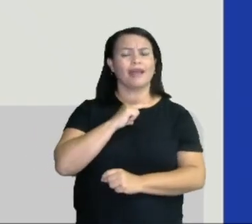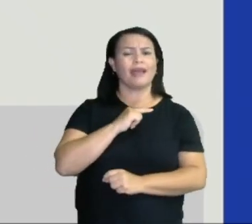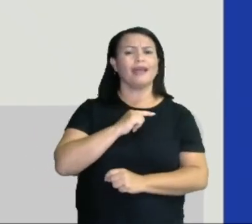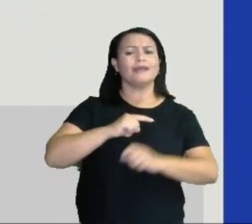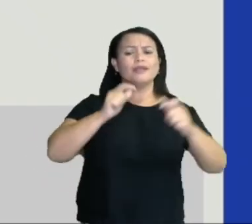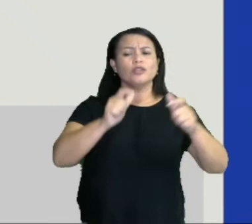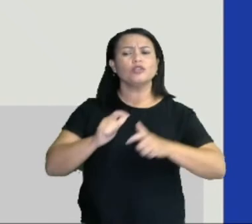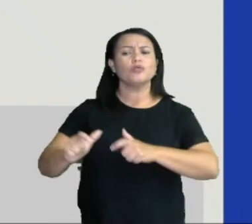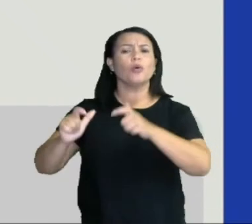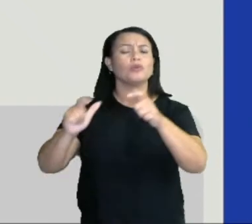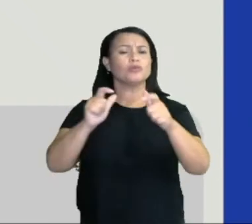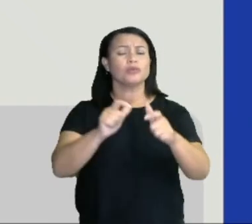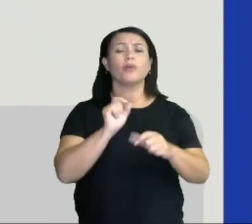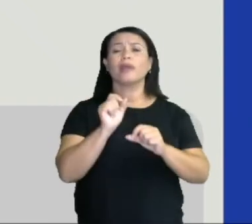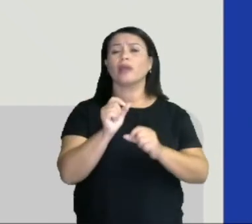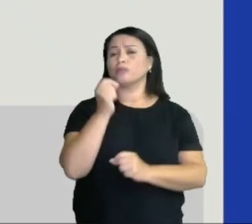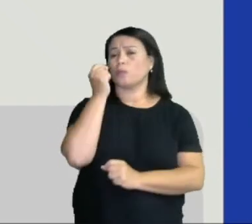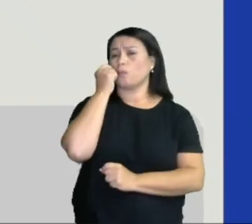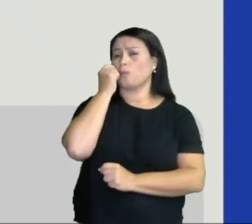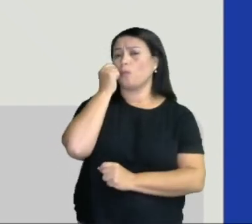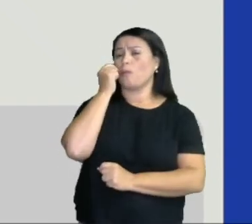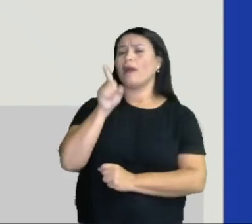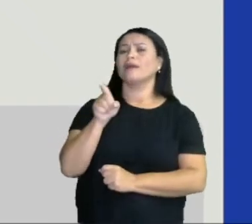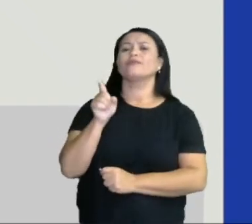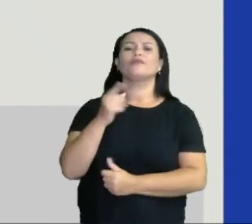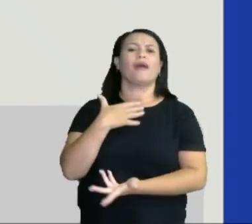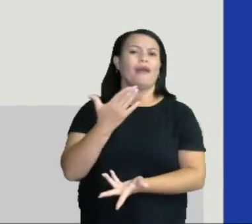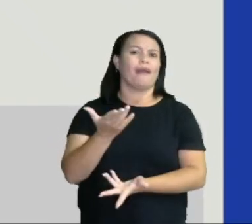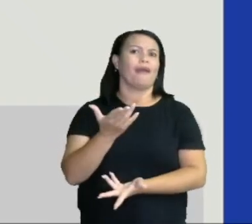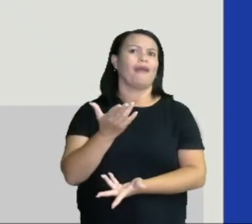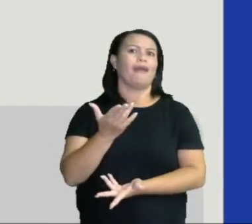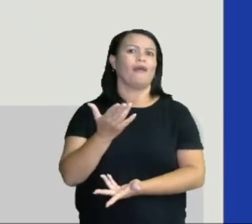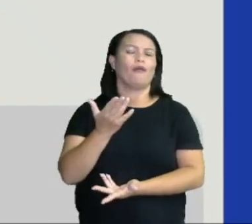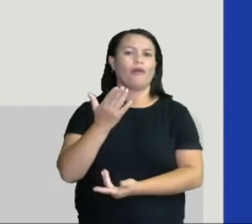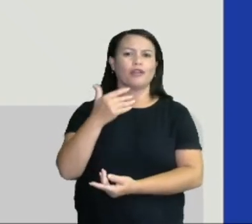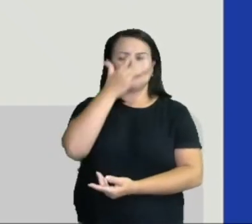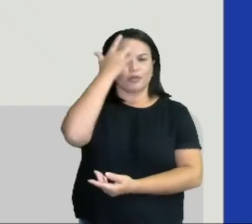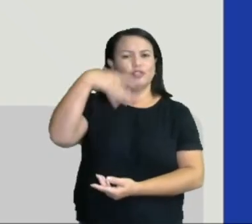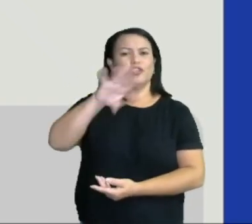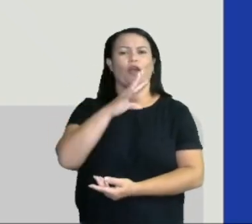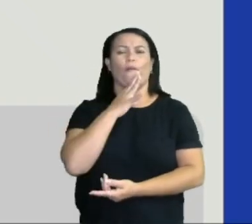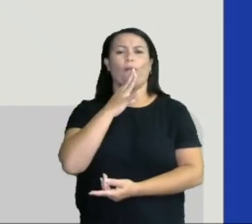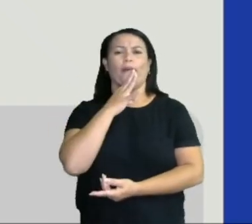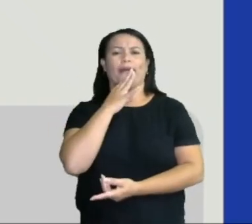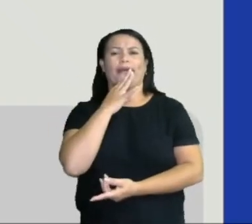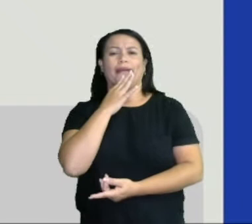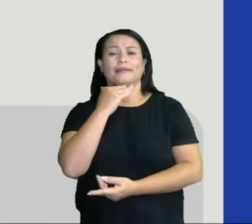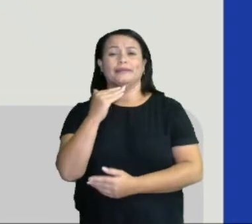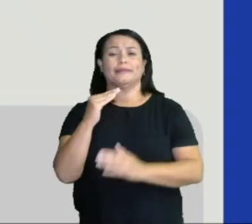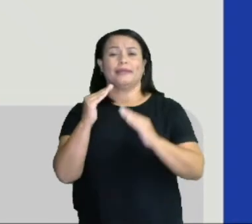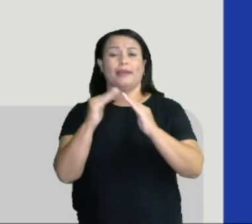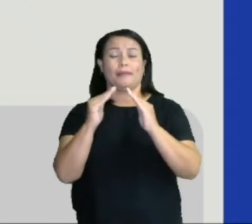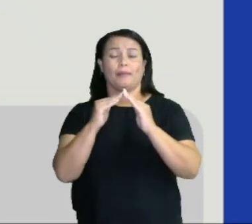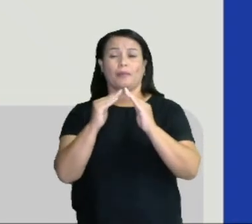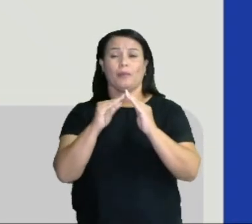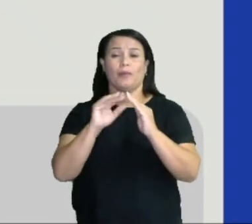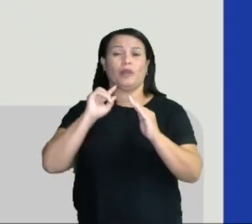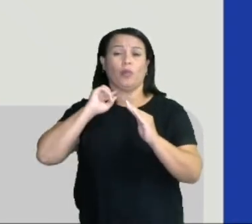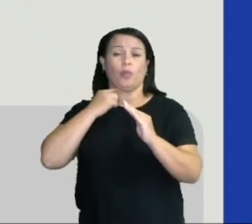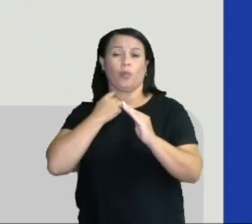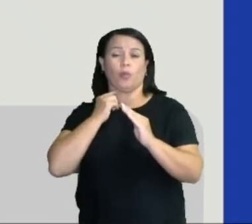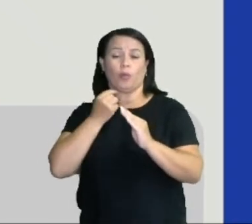continentes. Rato norvégico, gente, é o famoso gabiru, aquele rato de esgoto horrível, um